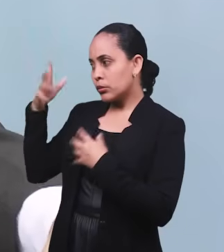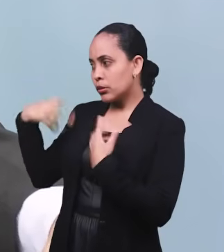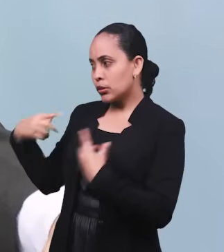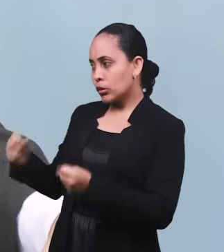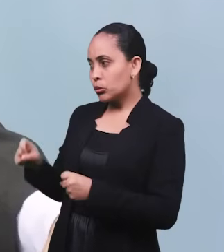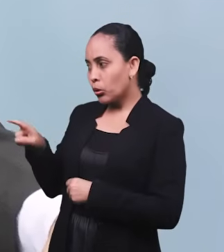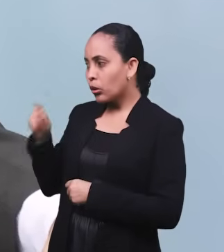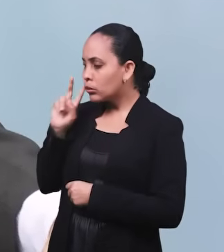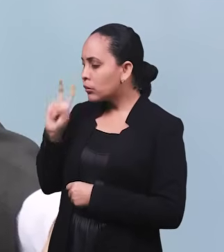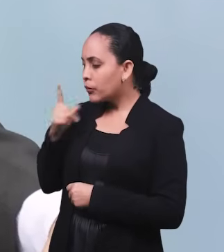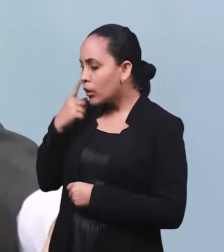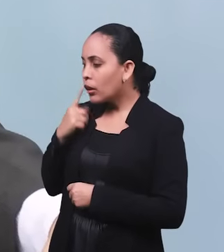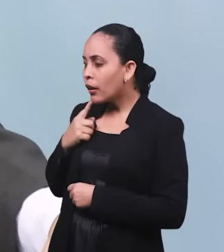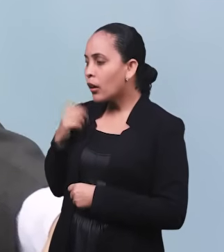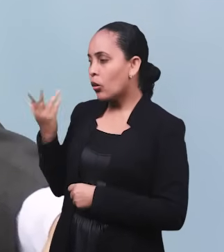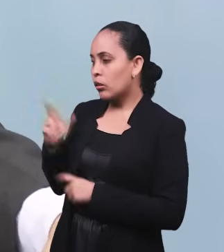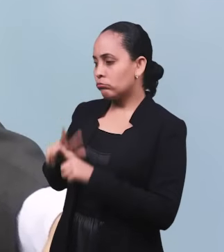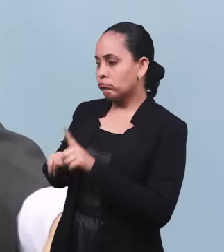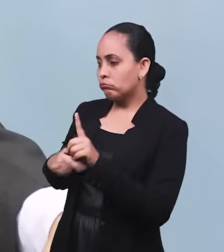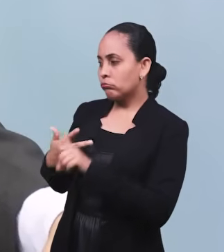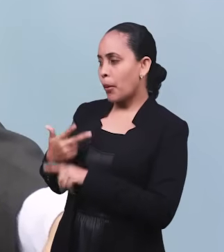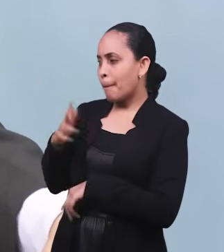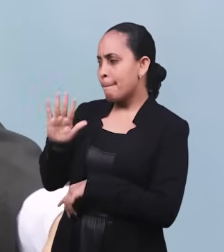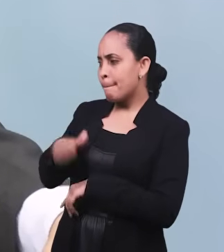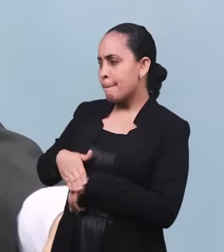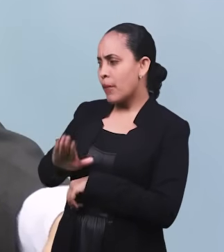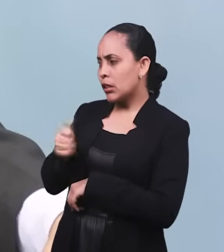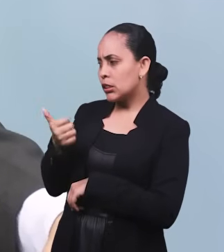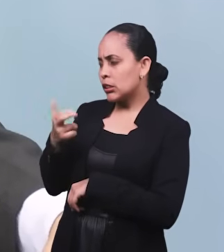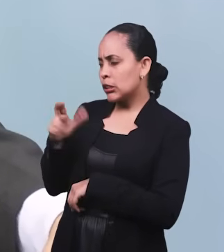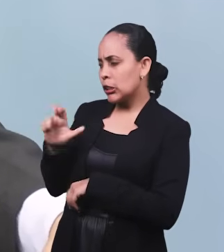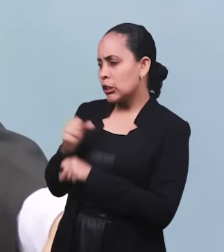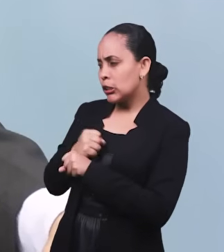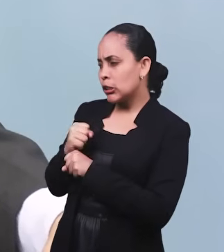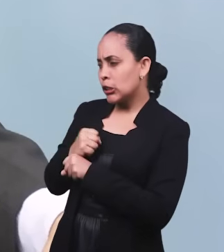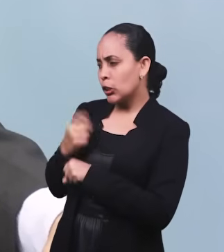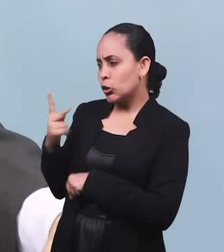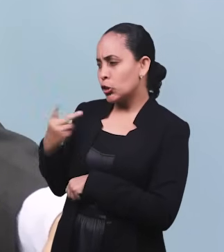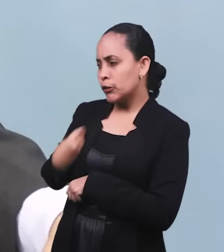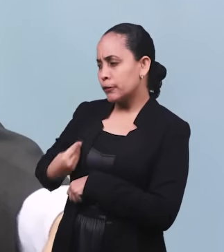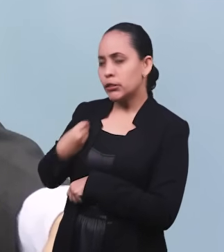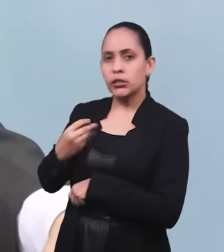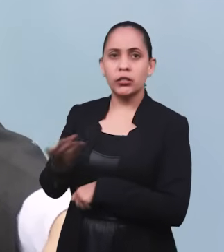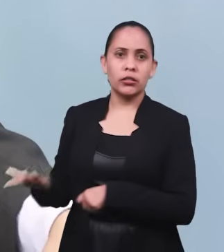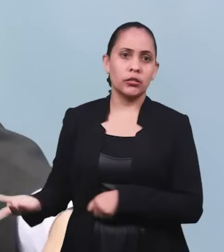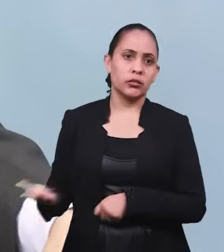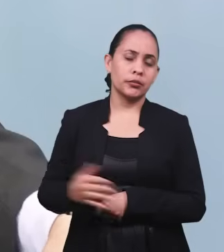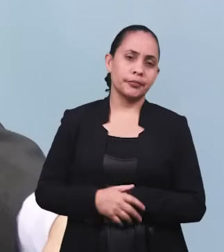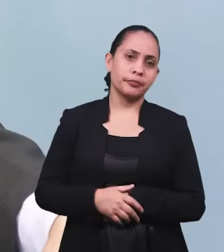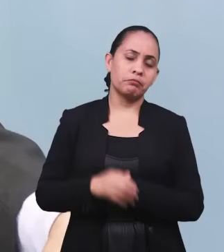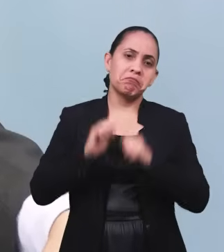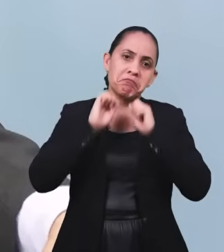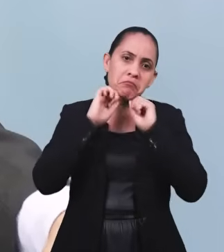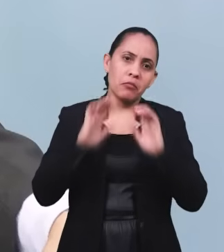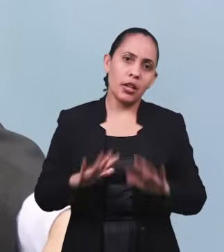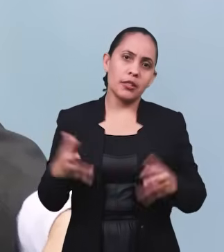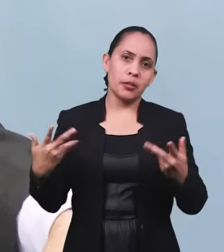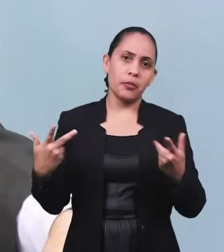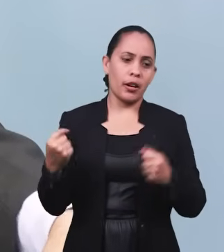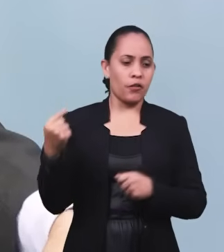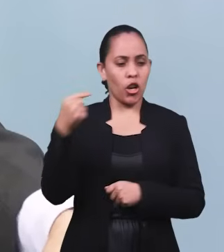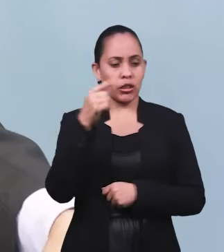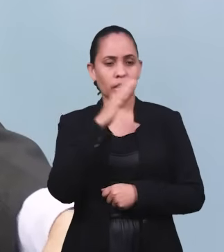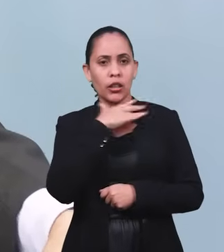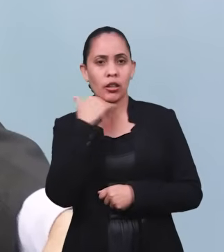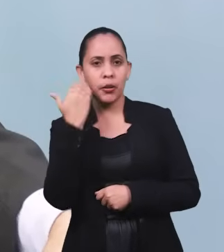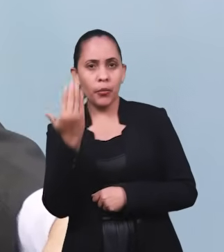lágrimas. Acrescentarei aos teus dias mais 15 anos. Então veja que bênção, né? Um homem que ele iria